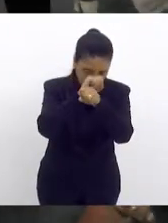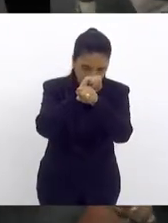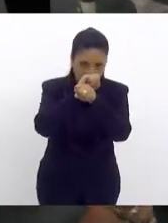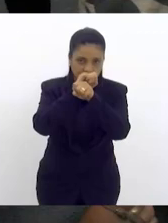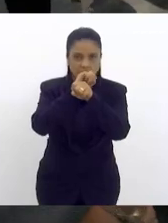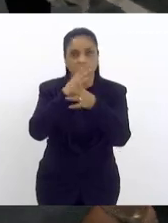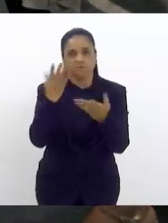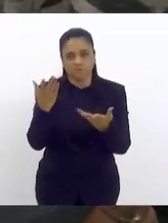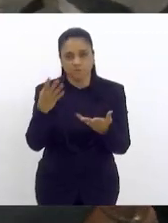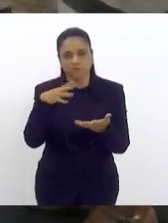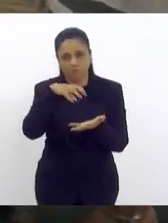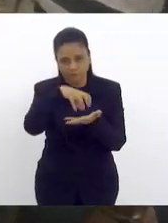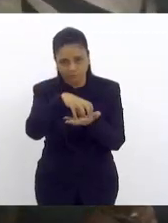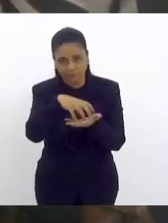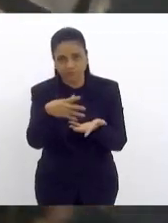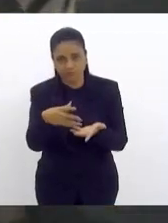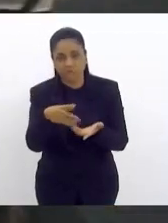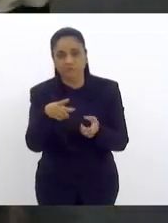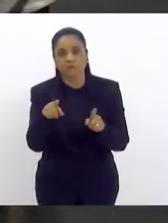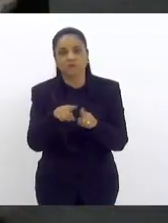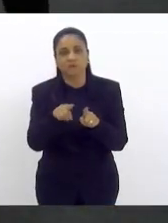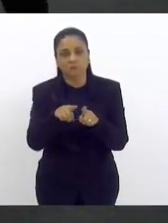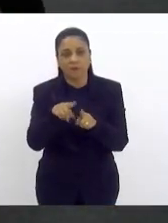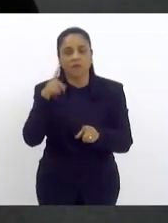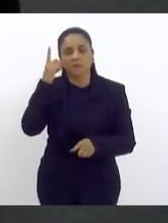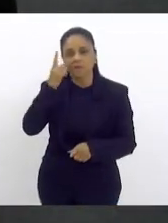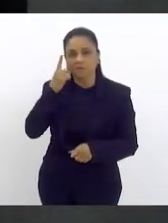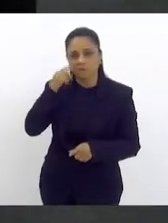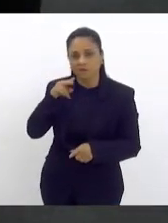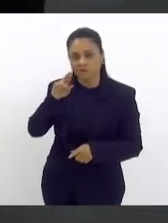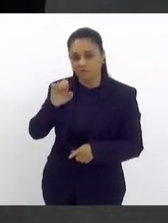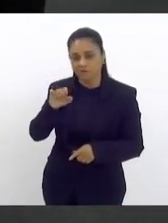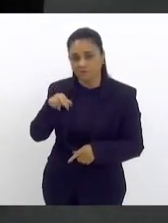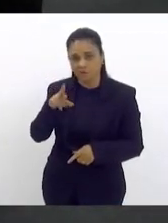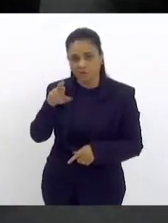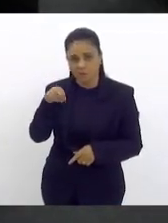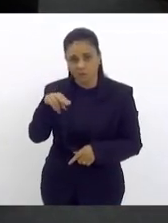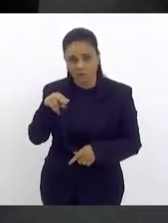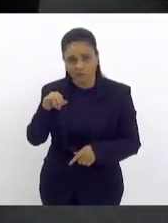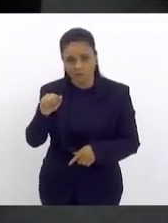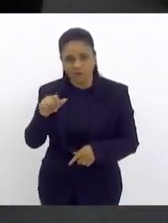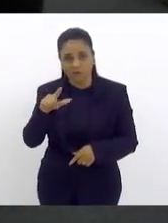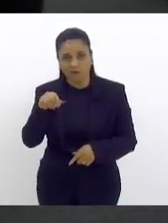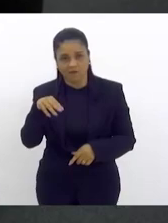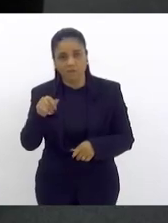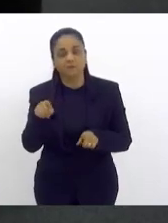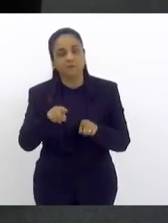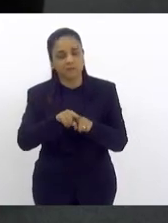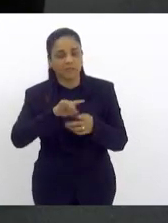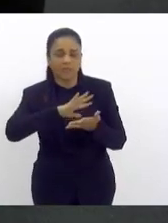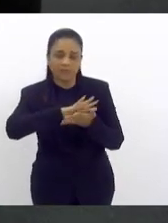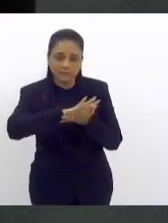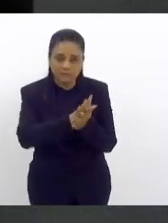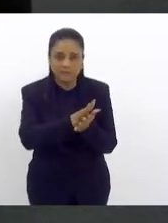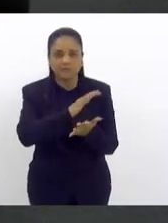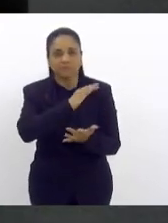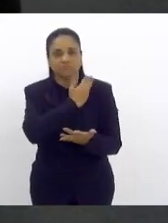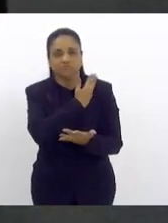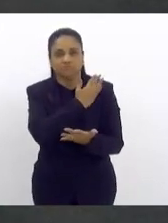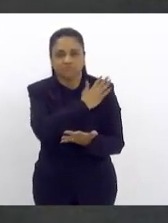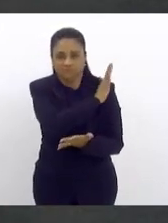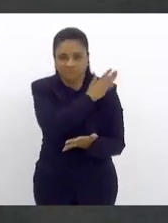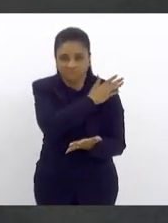tem a ver deputada Verônica Lima em parte com racismo com